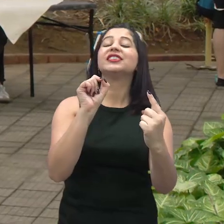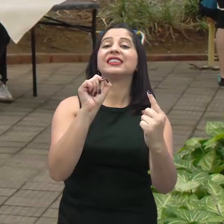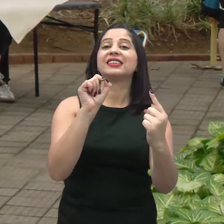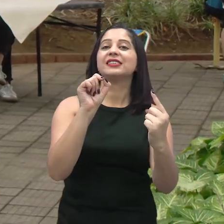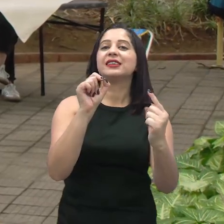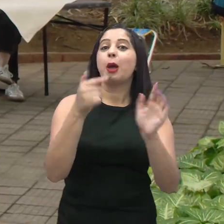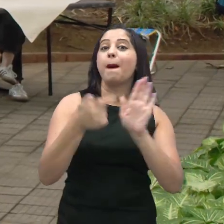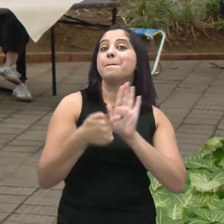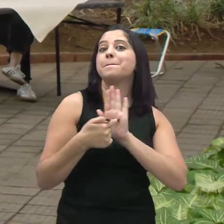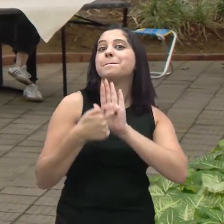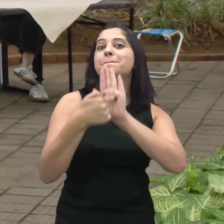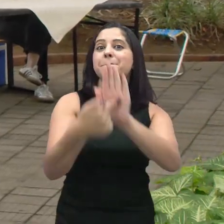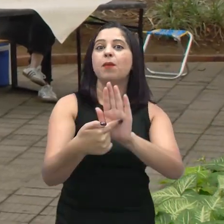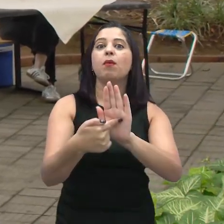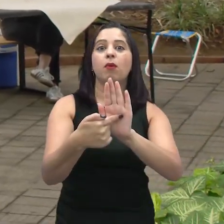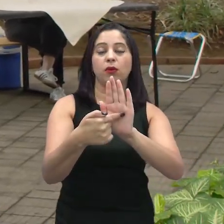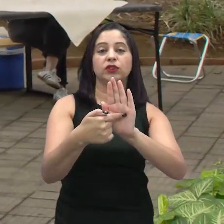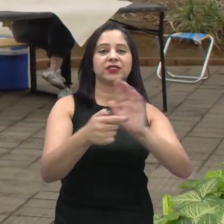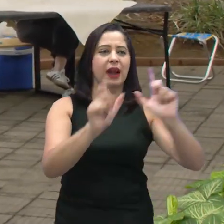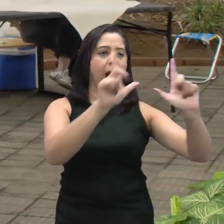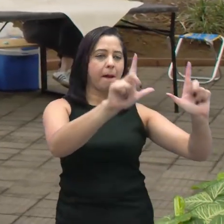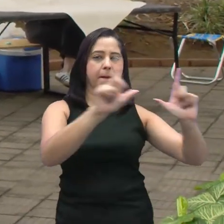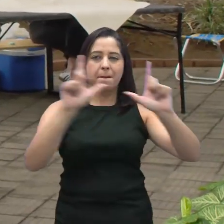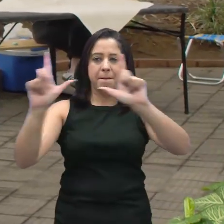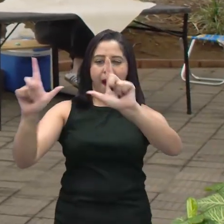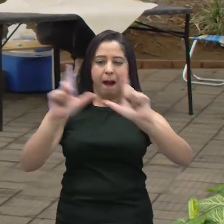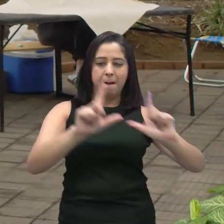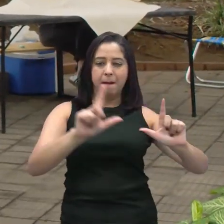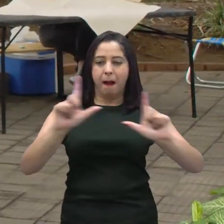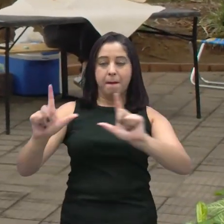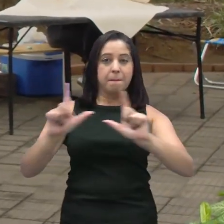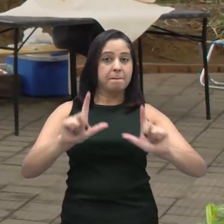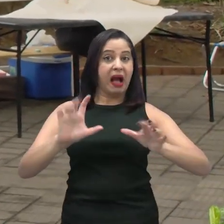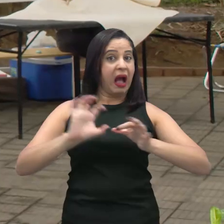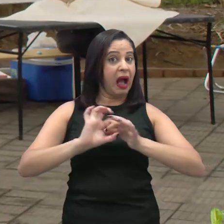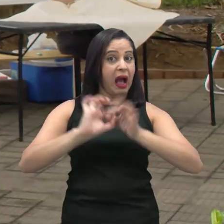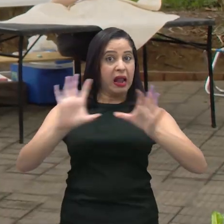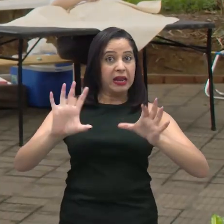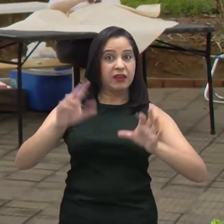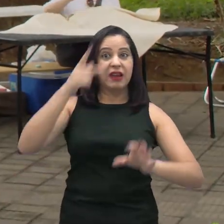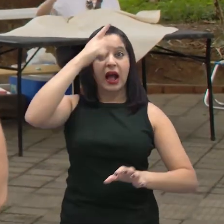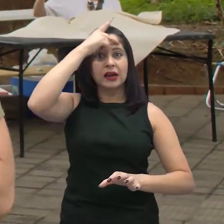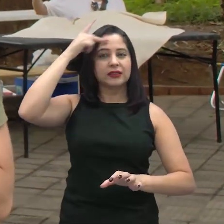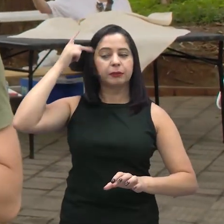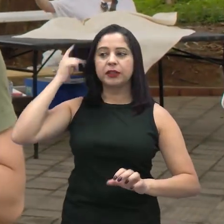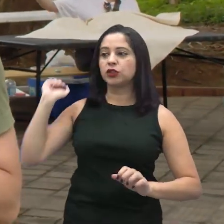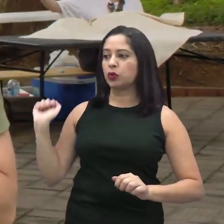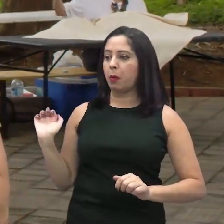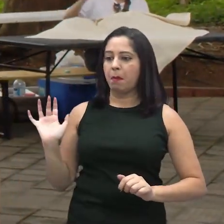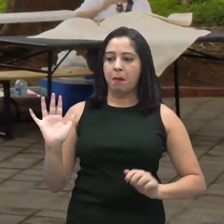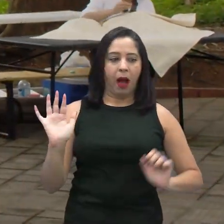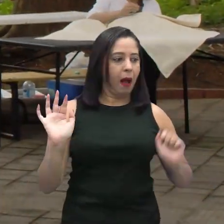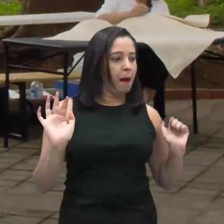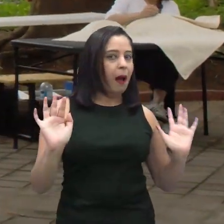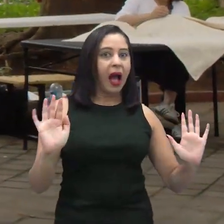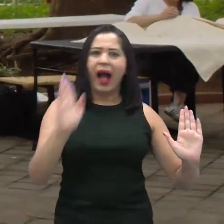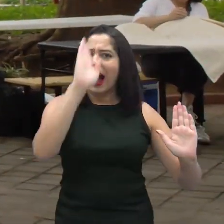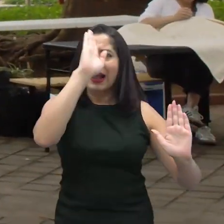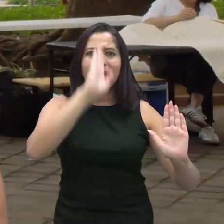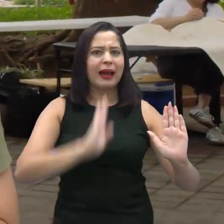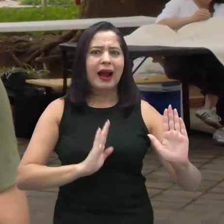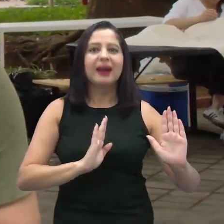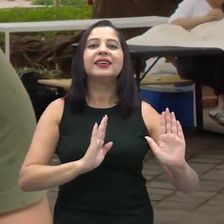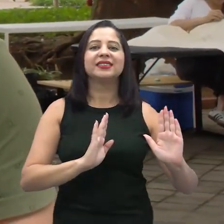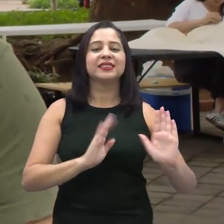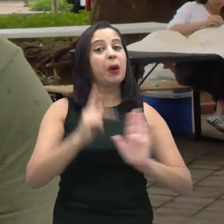rolando hoje por aqui, que é trazer uma galeria de arte a céu aberto e propiciar isso de forma gratuita para a